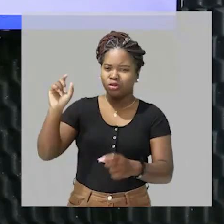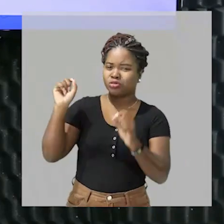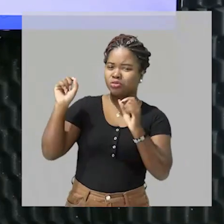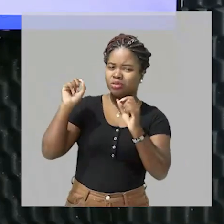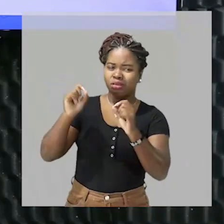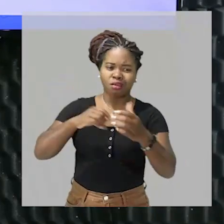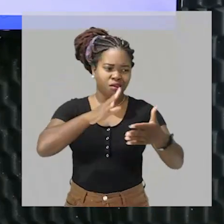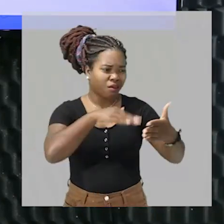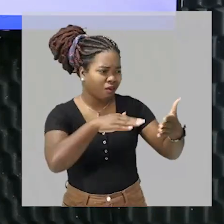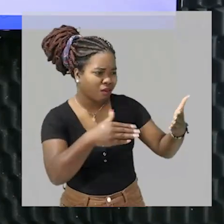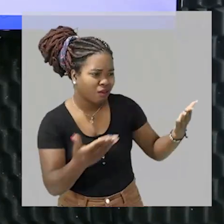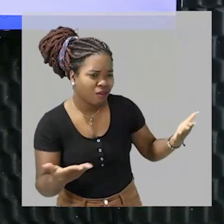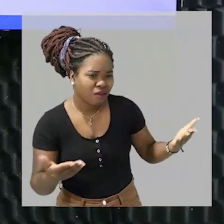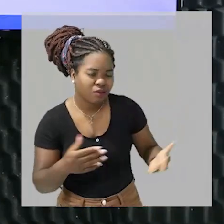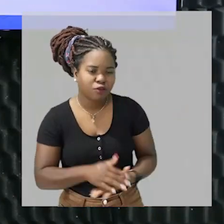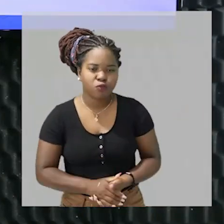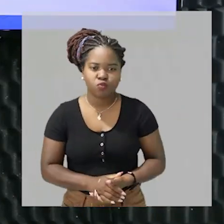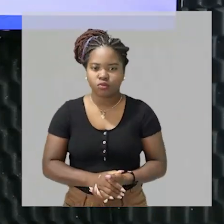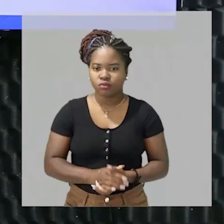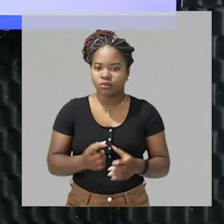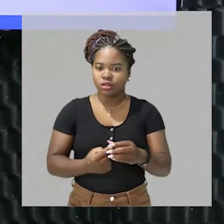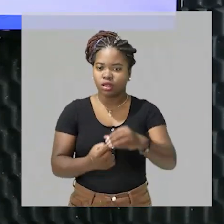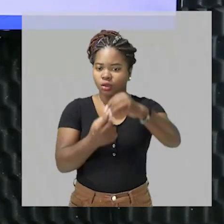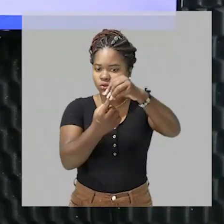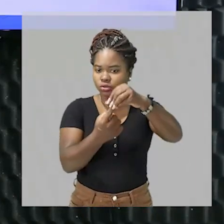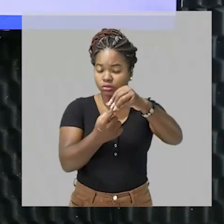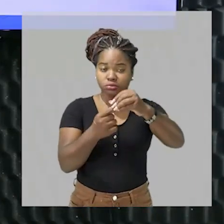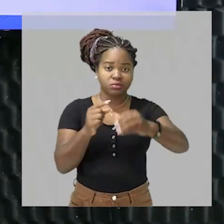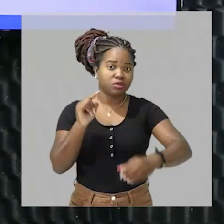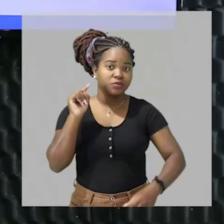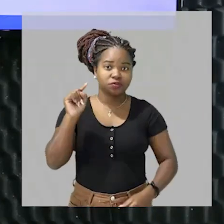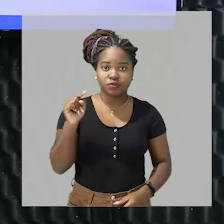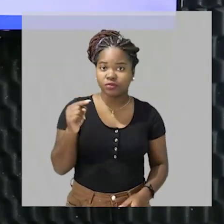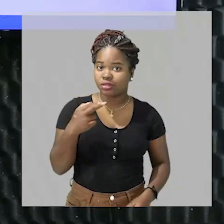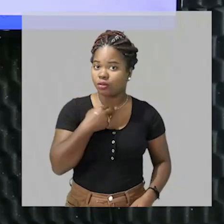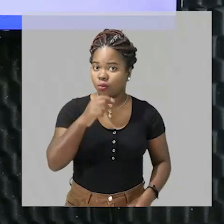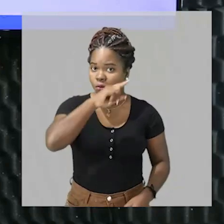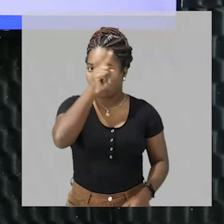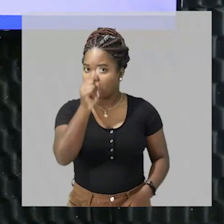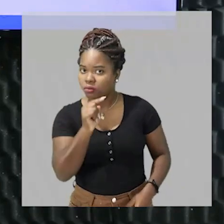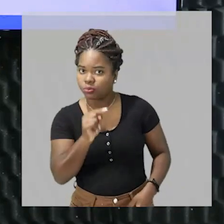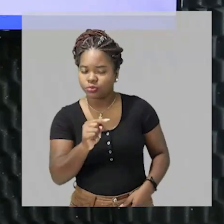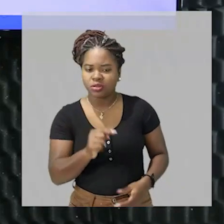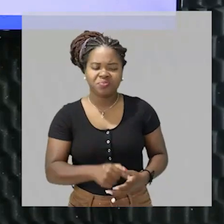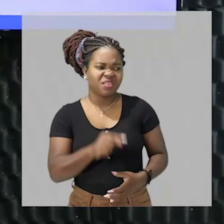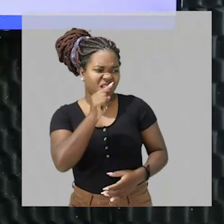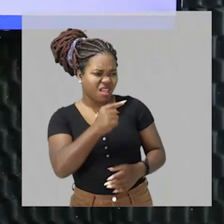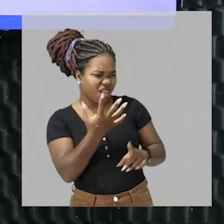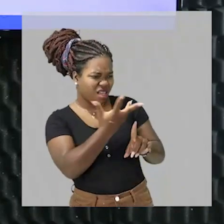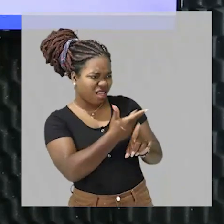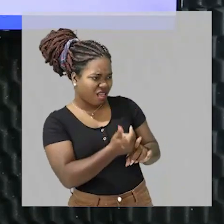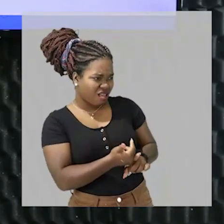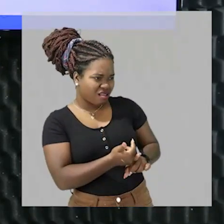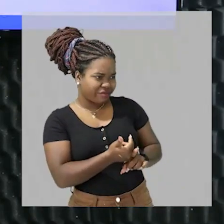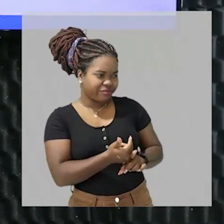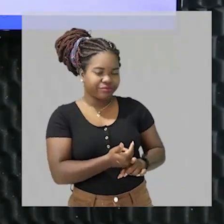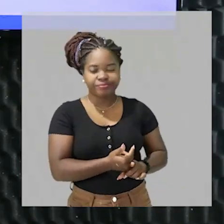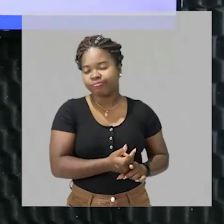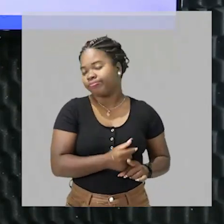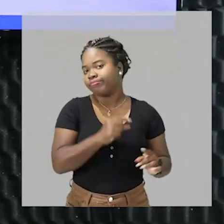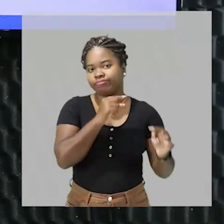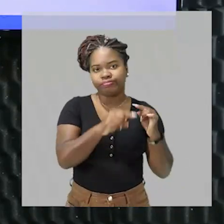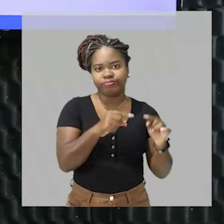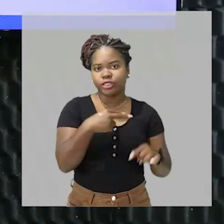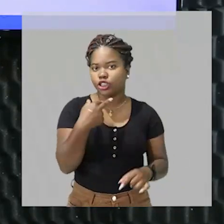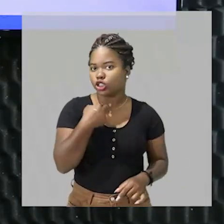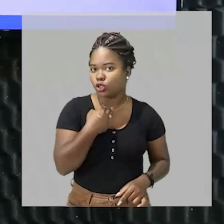pode questionar é uma coisa que eu sempre bato. Isso é arte? Bom, na hora que você pergunta dessa maneira, você já está colocando seu julgamento